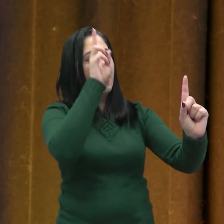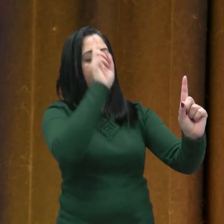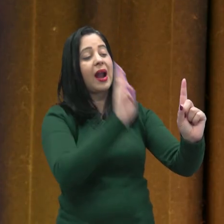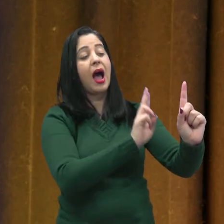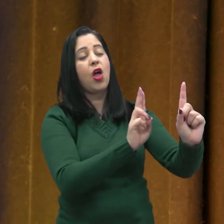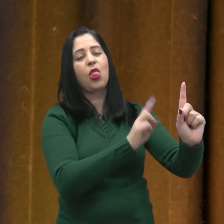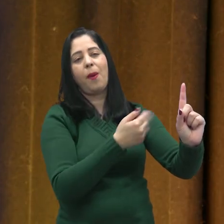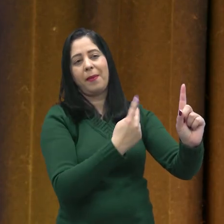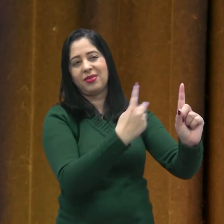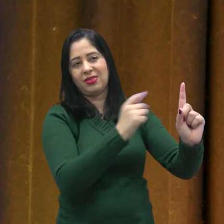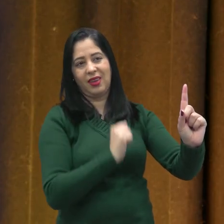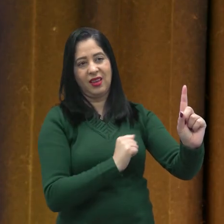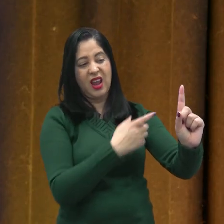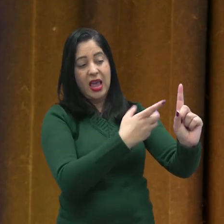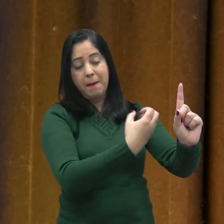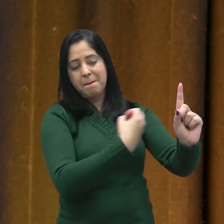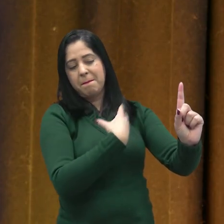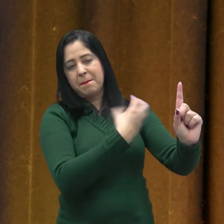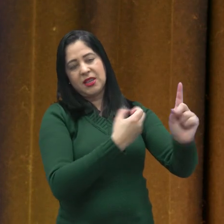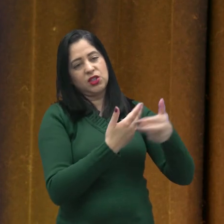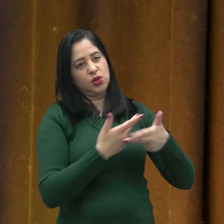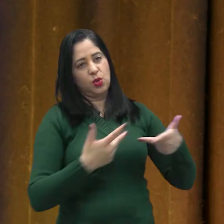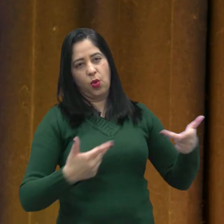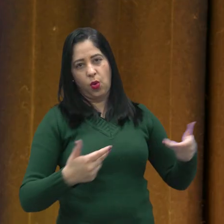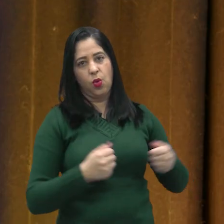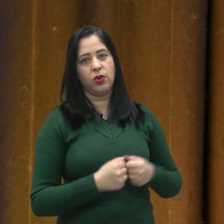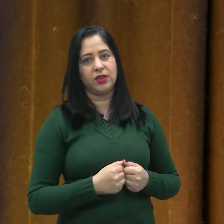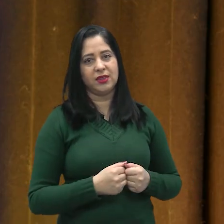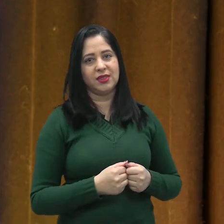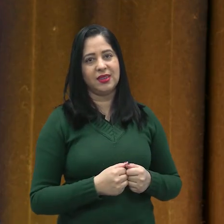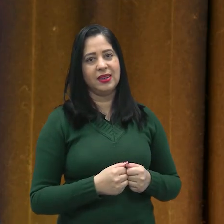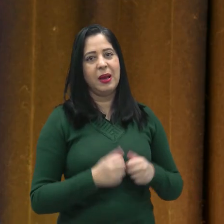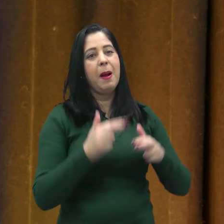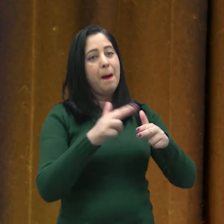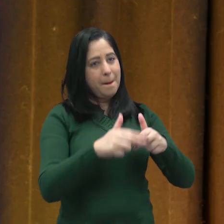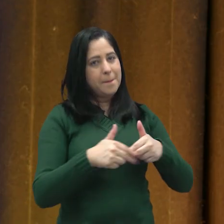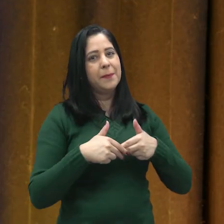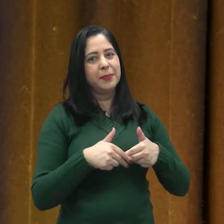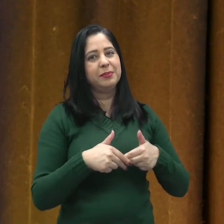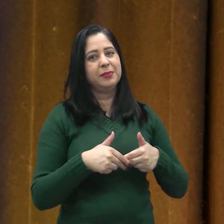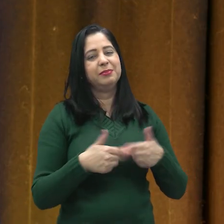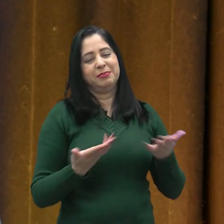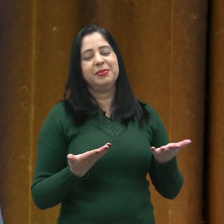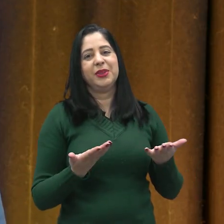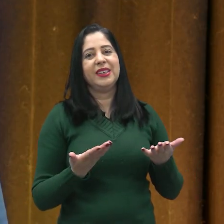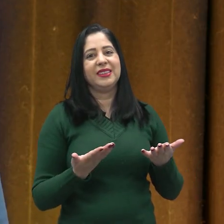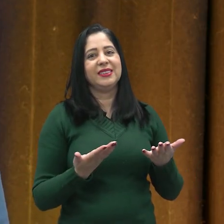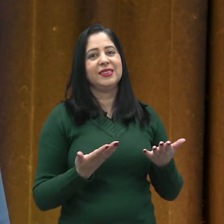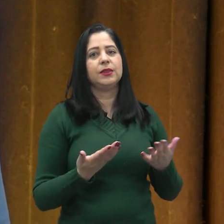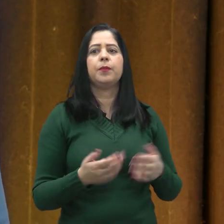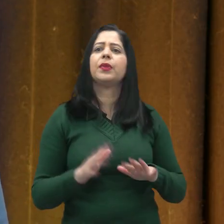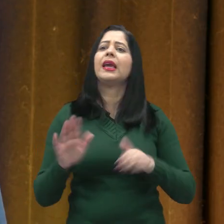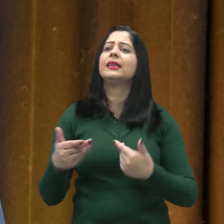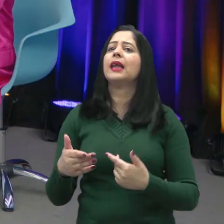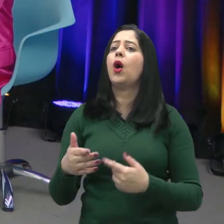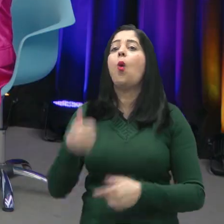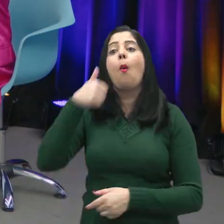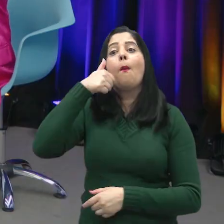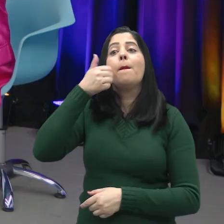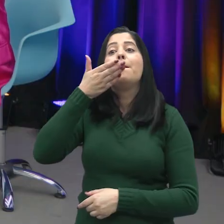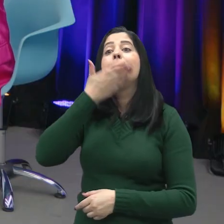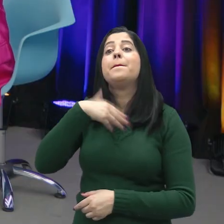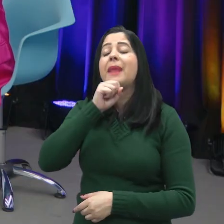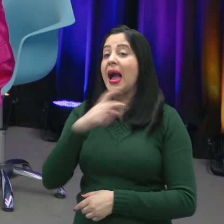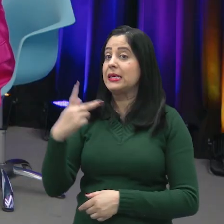que ele me ensinou para a gente poder fazer cada vez mais pelo próximo. Tá, aí surgiu, acho que deu para explicar um pouquinho como é que surgiu. Então, seu pai foi a sua